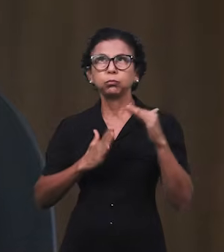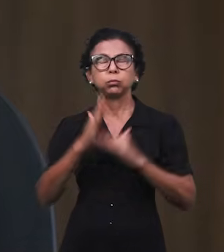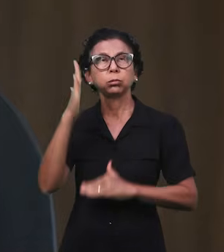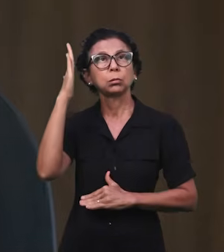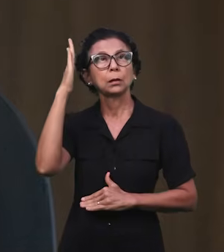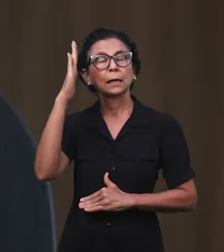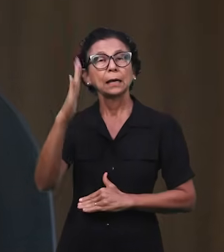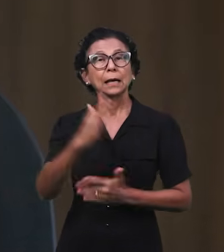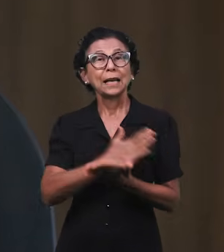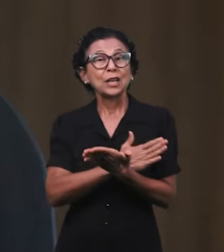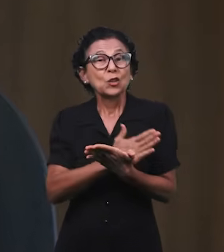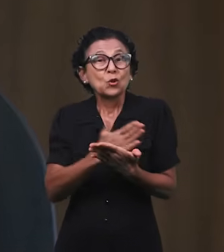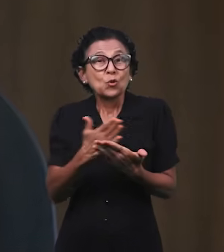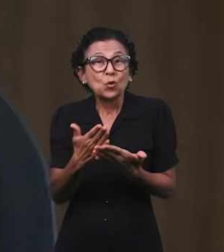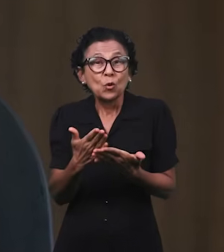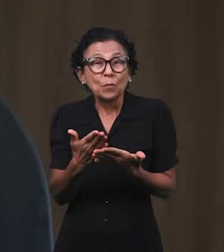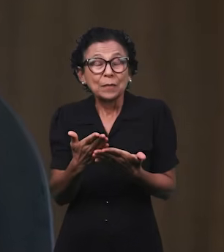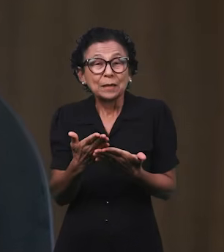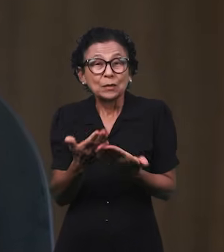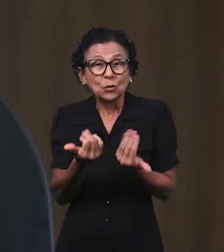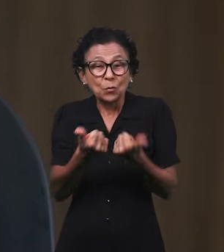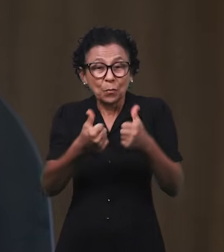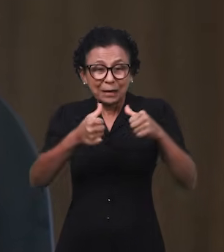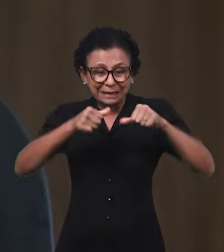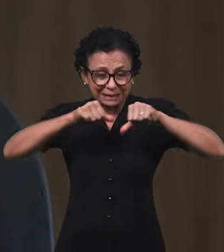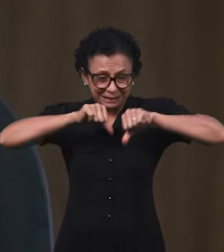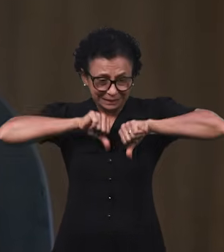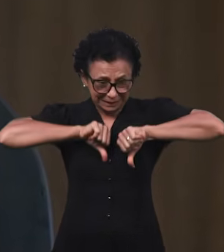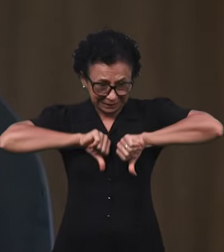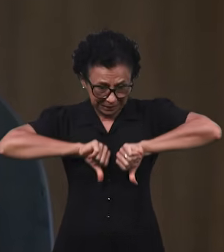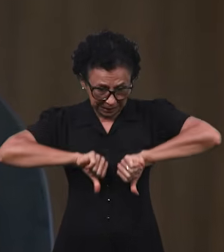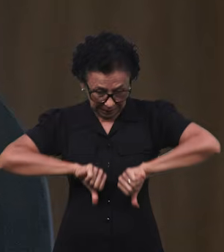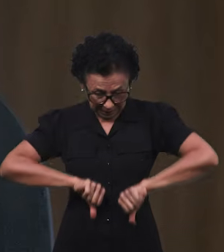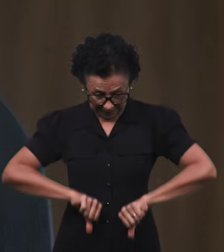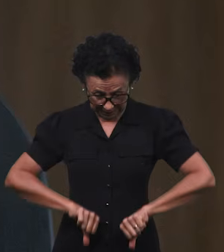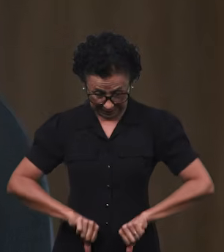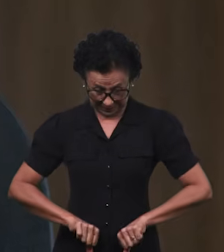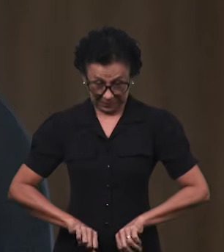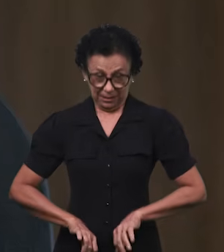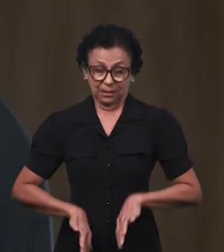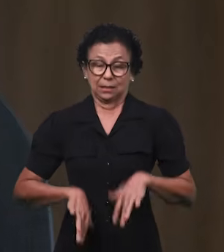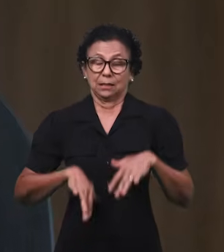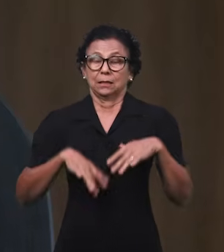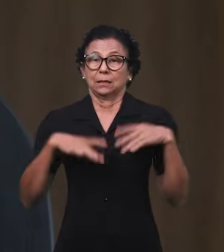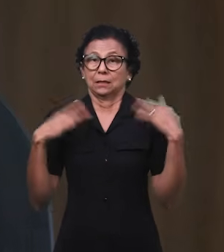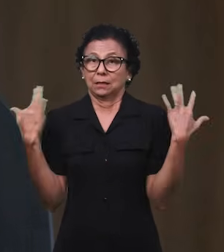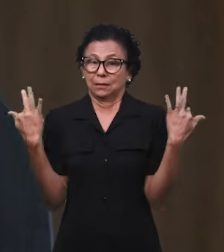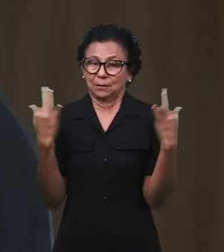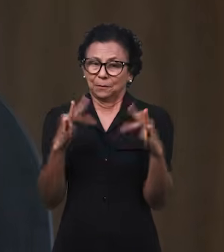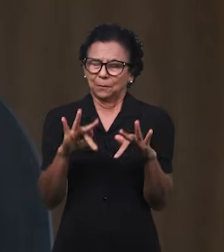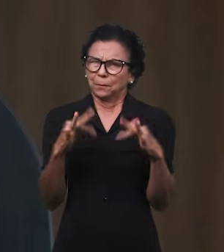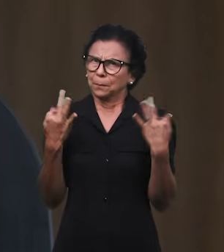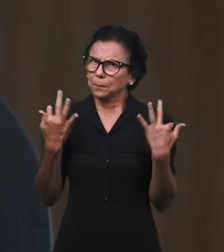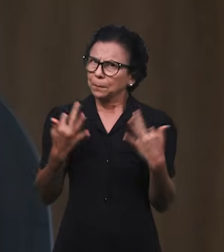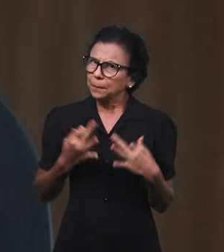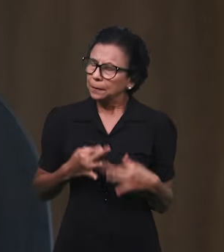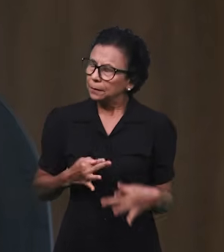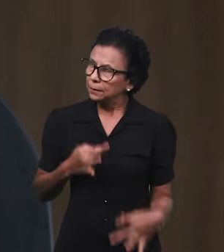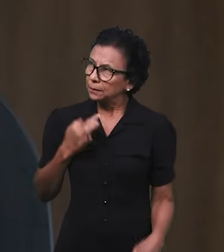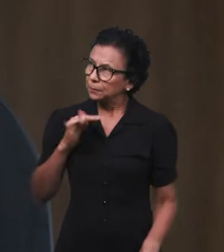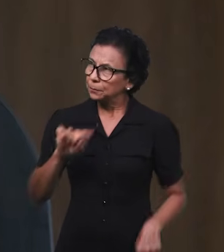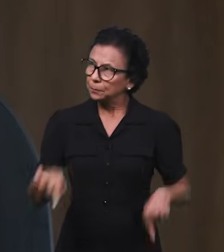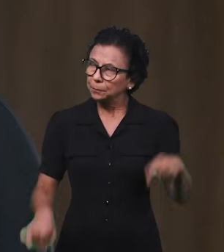dali desencadeou uma crise realmente assim, que eu tinha muitas dores